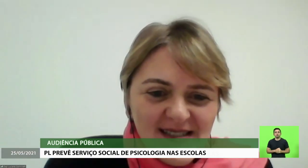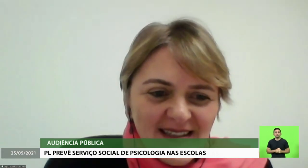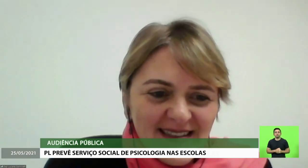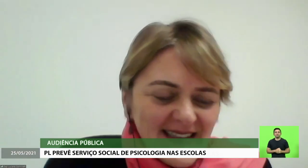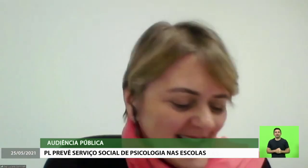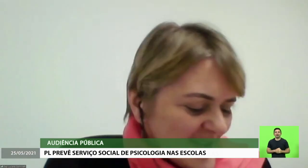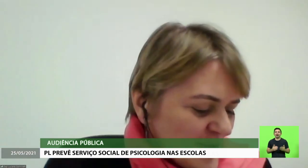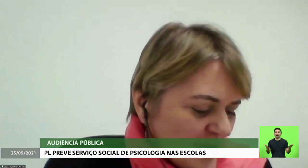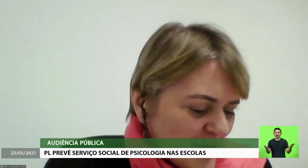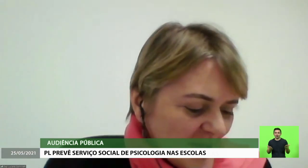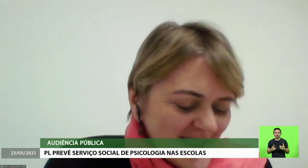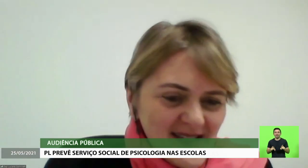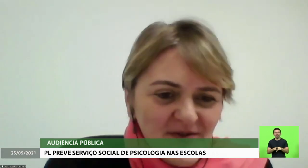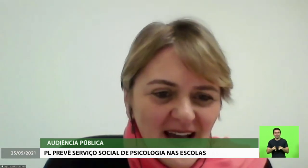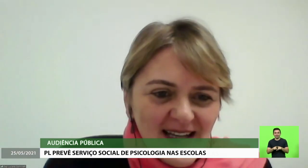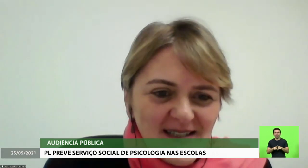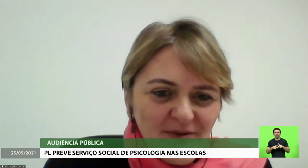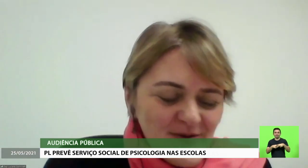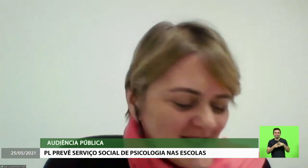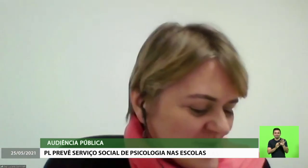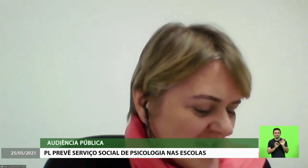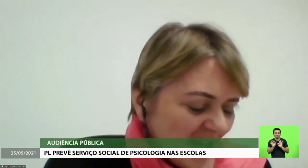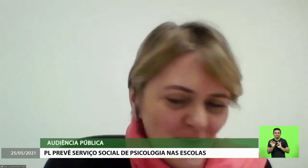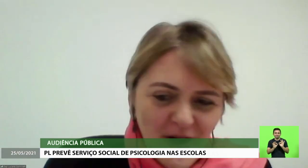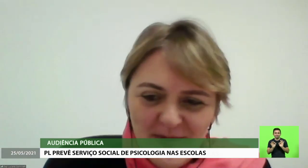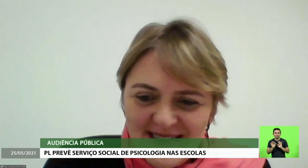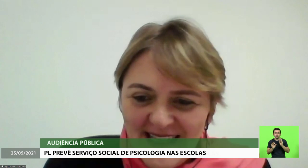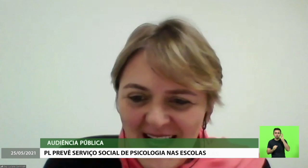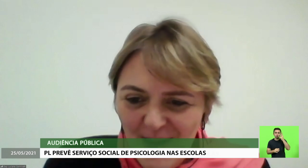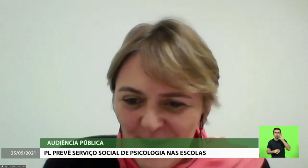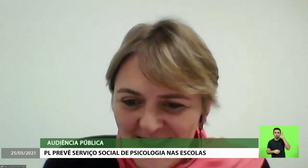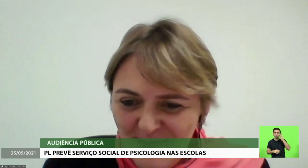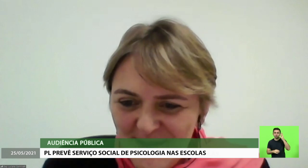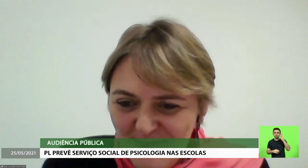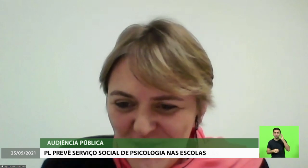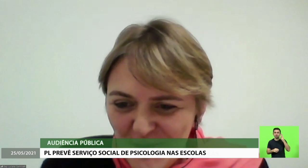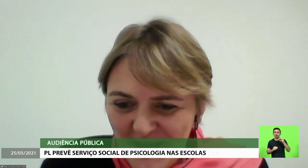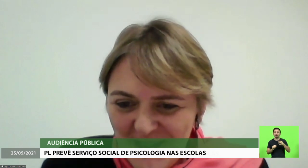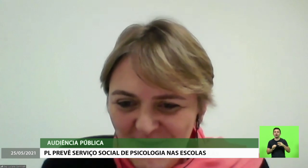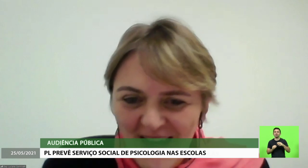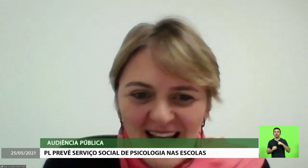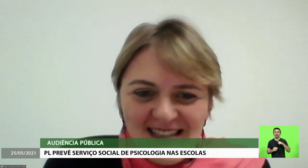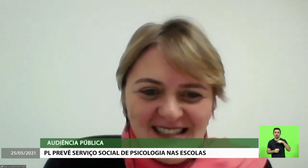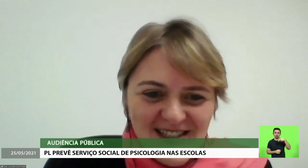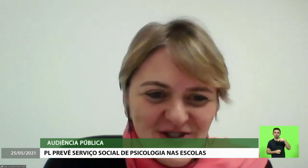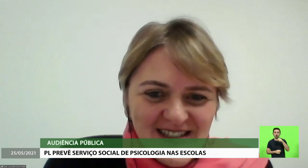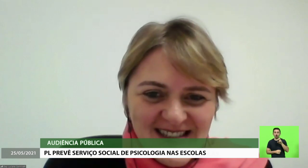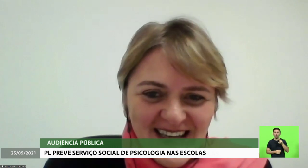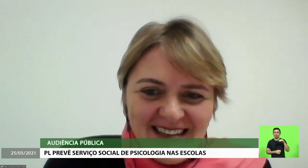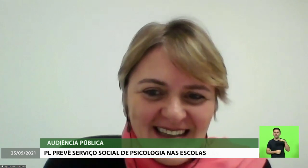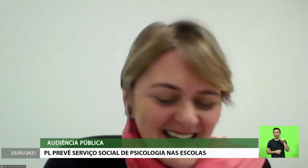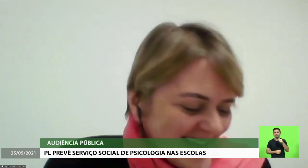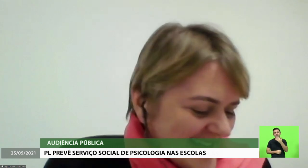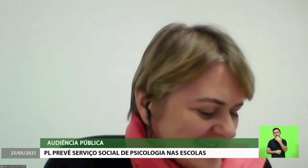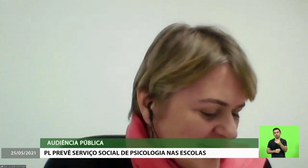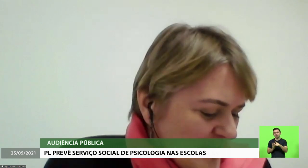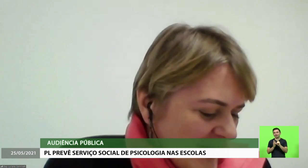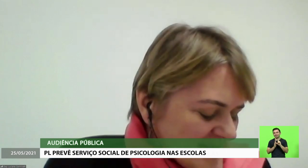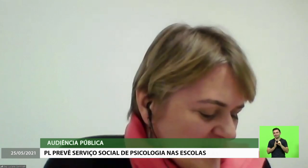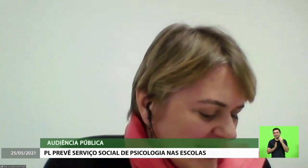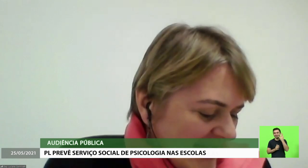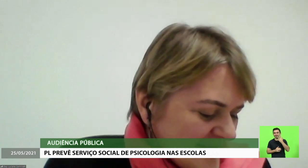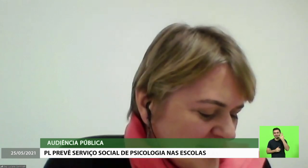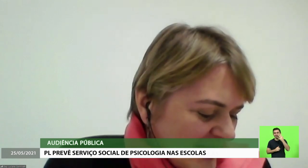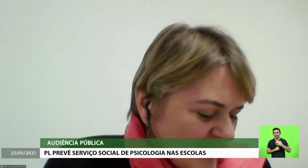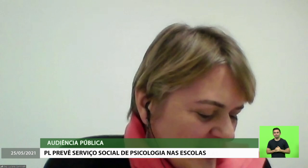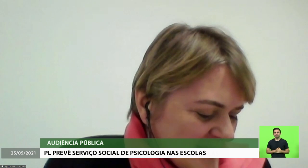aqui um ajuste no cronograma das falas em função de que a Norma tem aula e pediu para que falasse antes, né? Então,